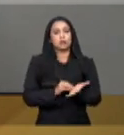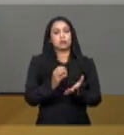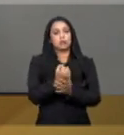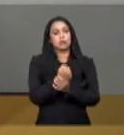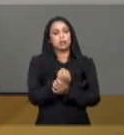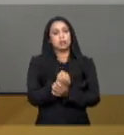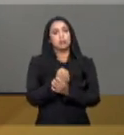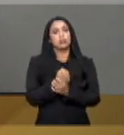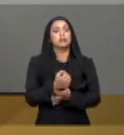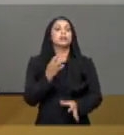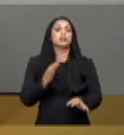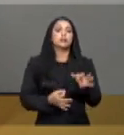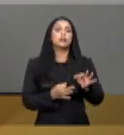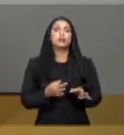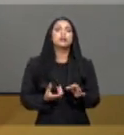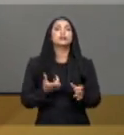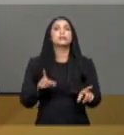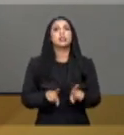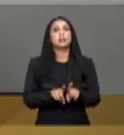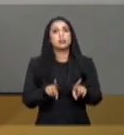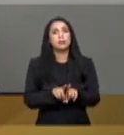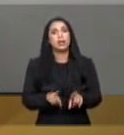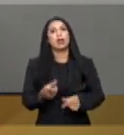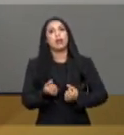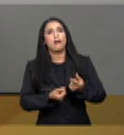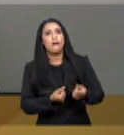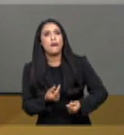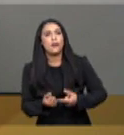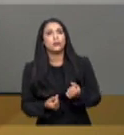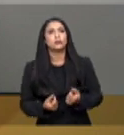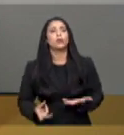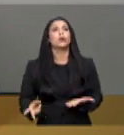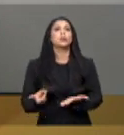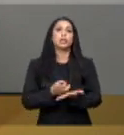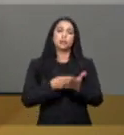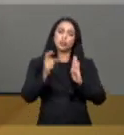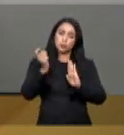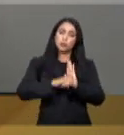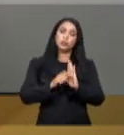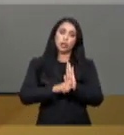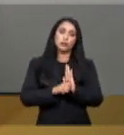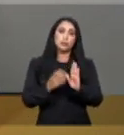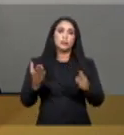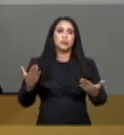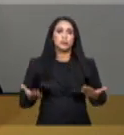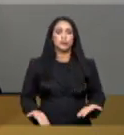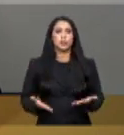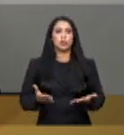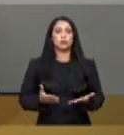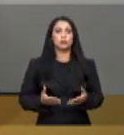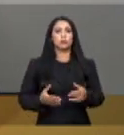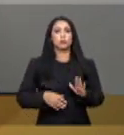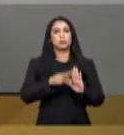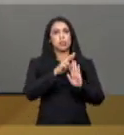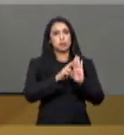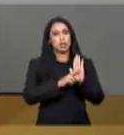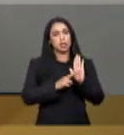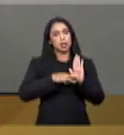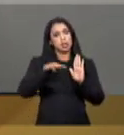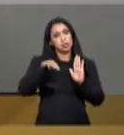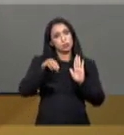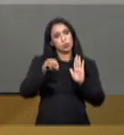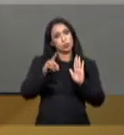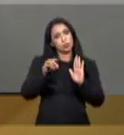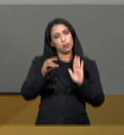jurídica, mas insegurança econômica, tributária mesmo. Ora, sobre a modulação dos efeitos de julgamento